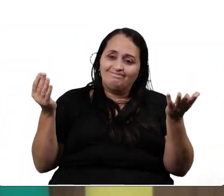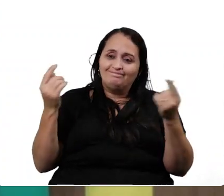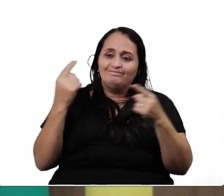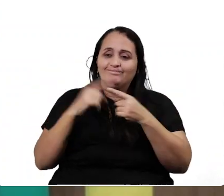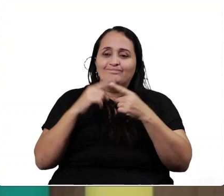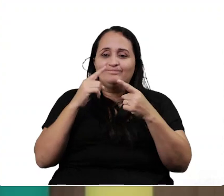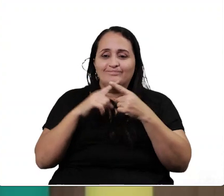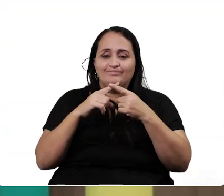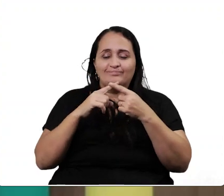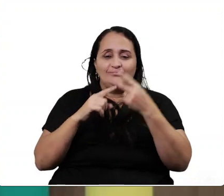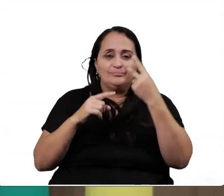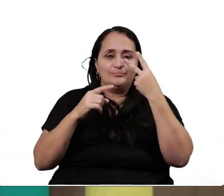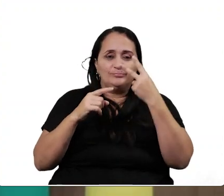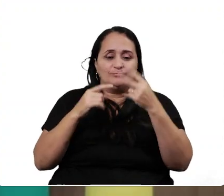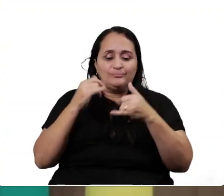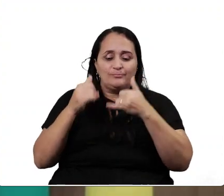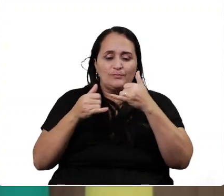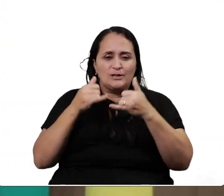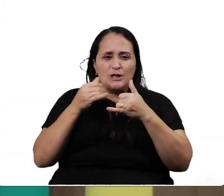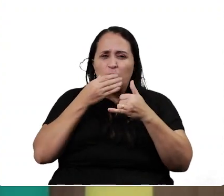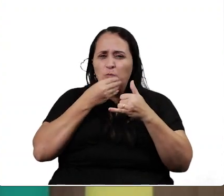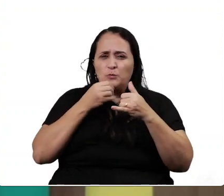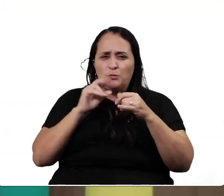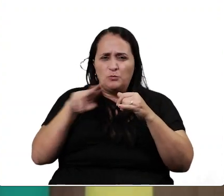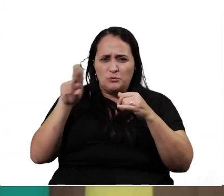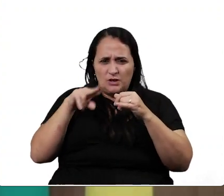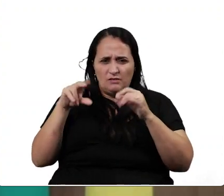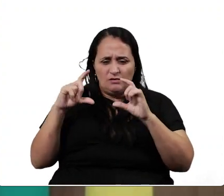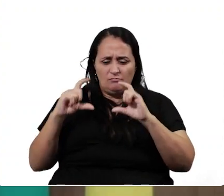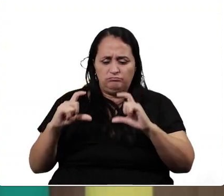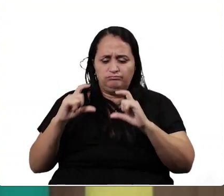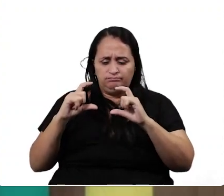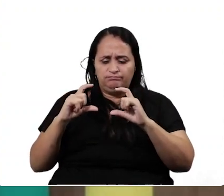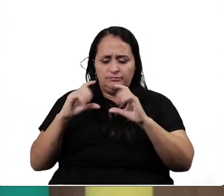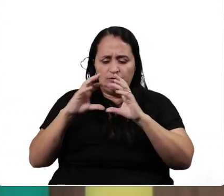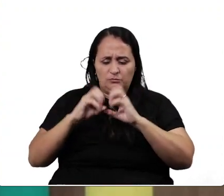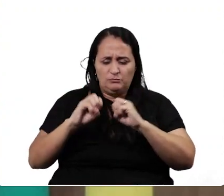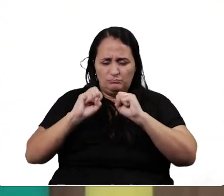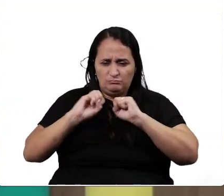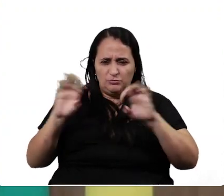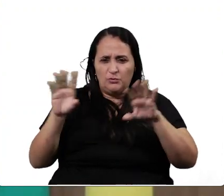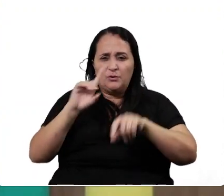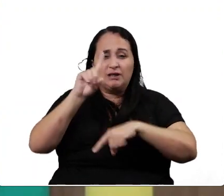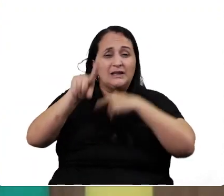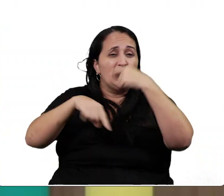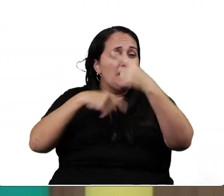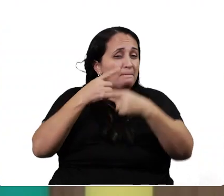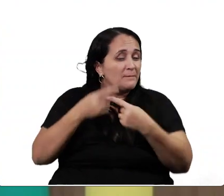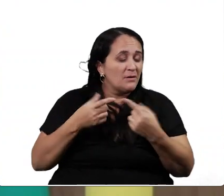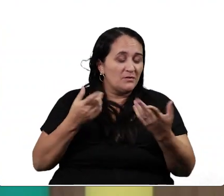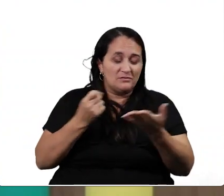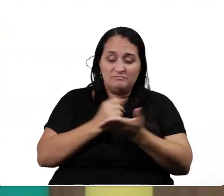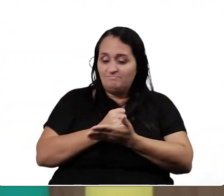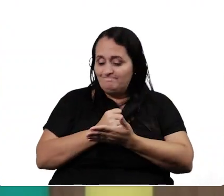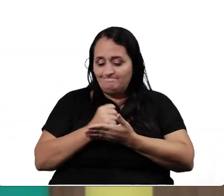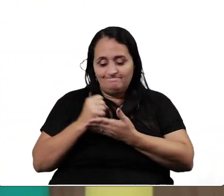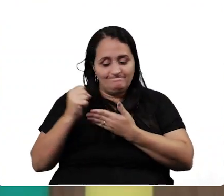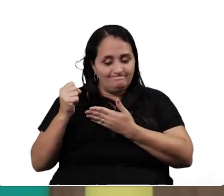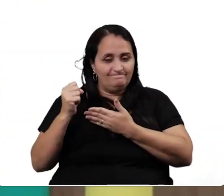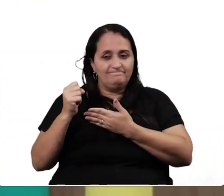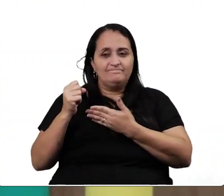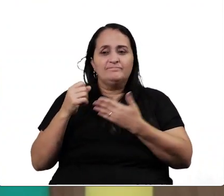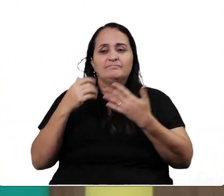Porque aqueles 2 primeiros saltos dele não valeram, tá? Então, sim, queimar